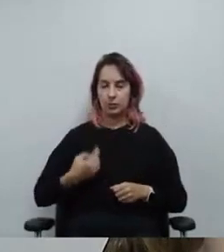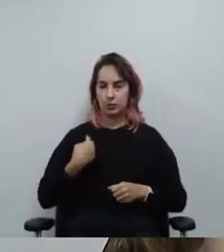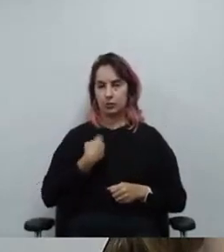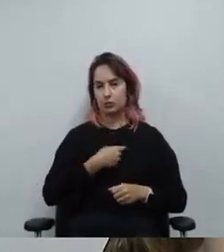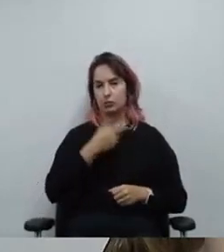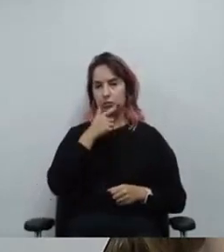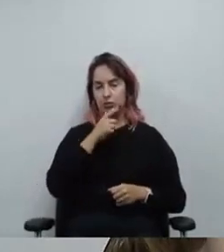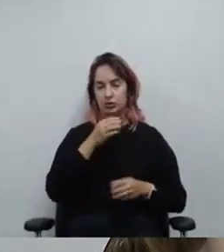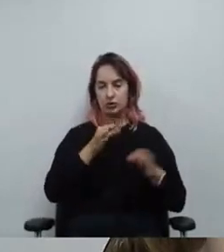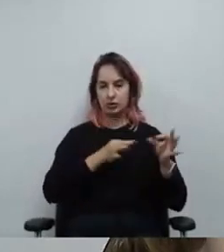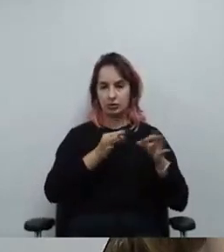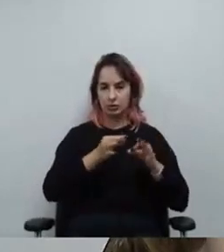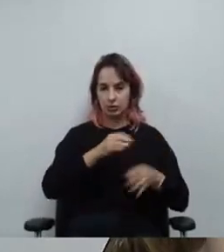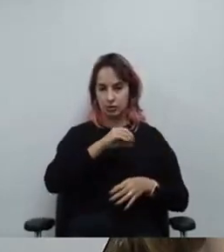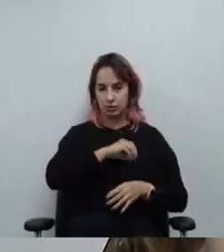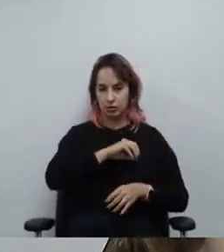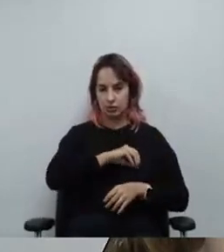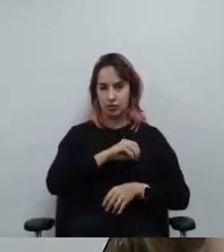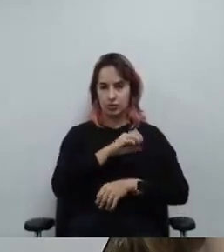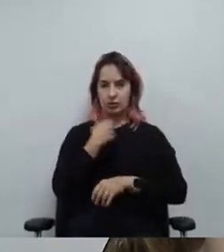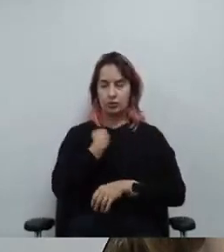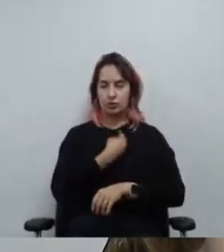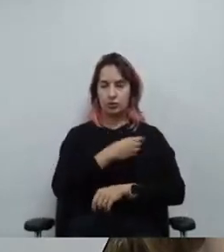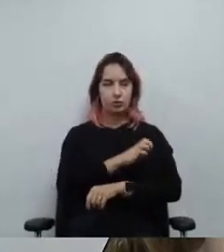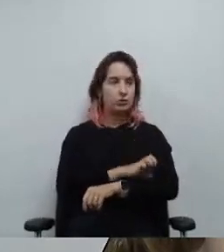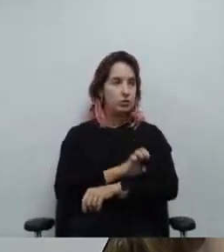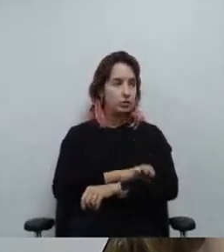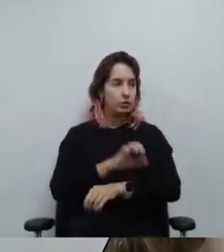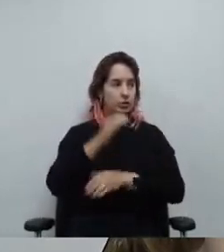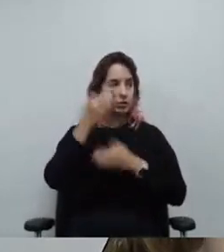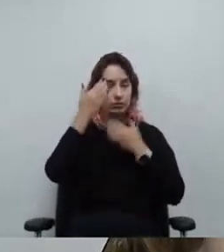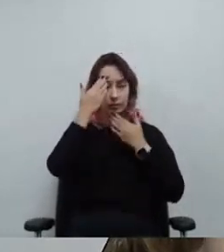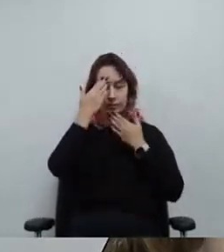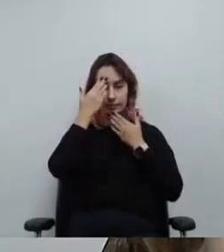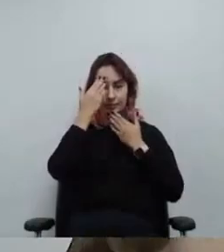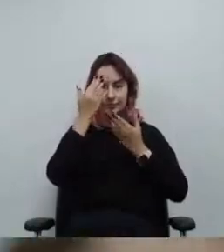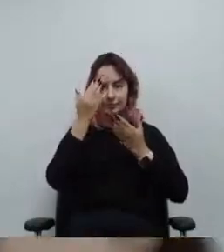para reajustar a Bolsa Auxílio dos nossos estagiários. Obrigado.